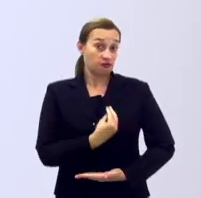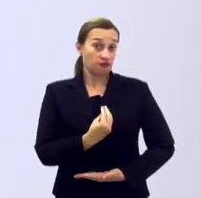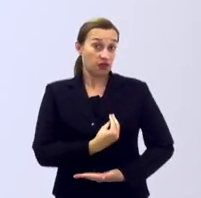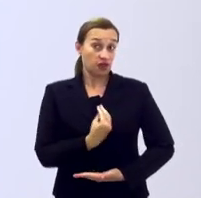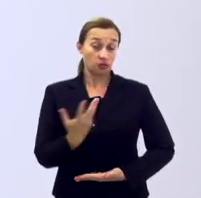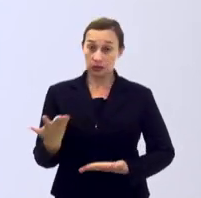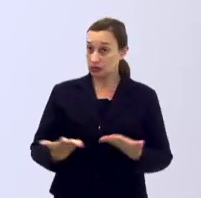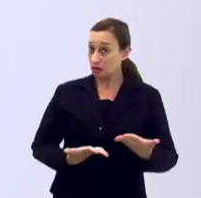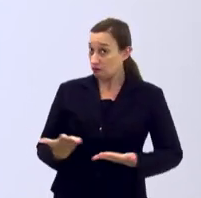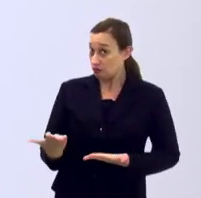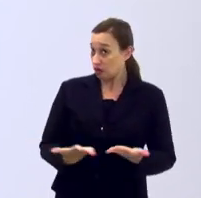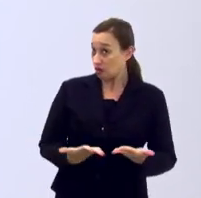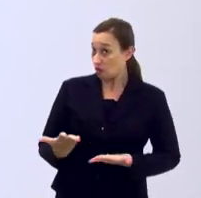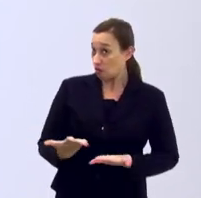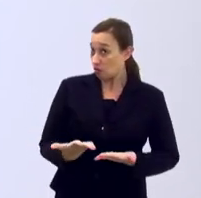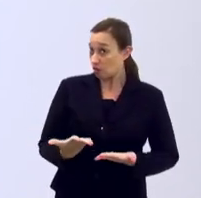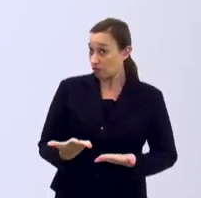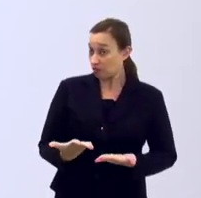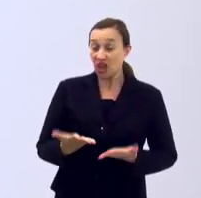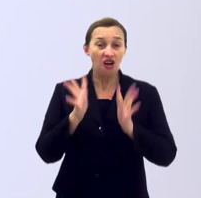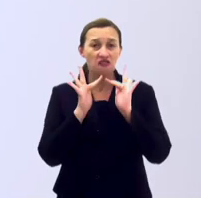pertenciam, viviam,